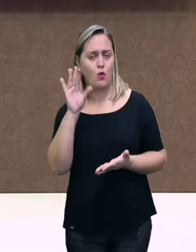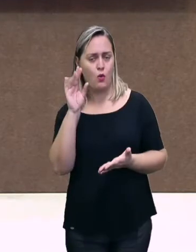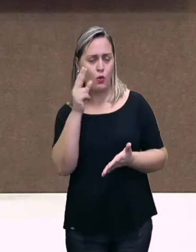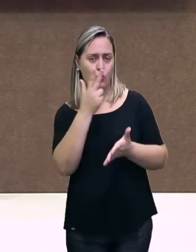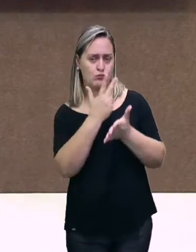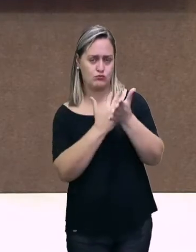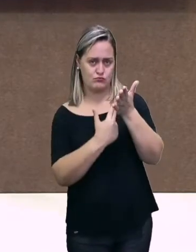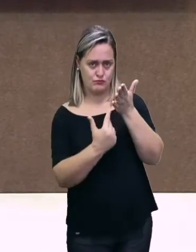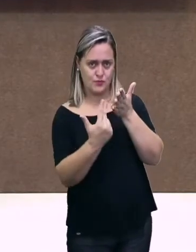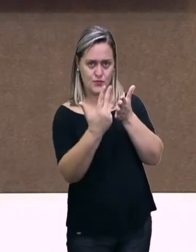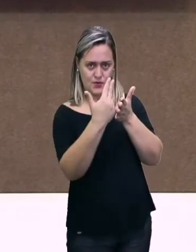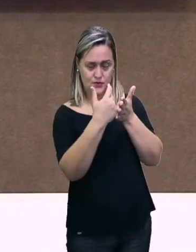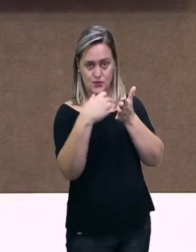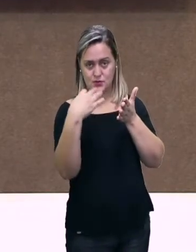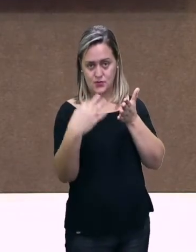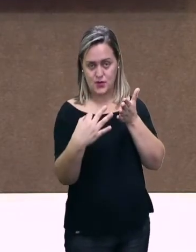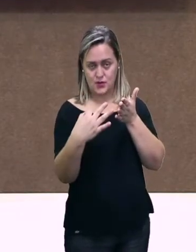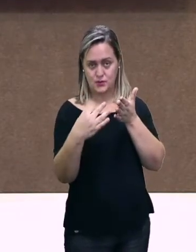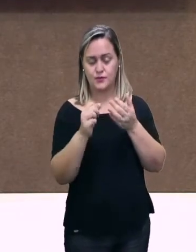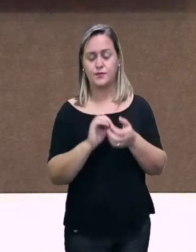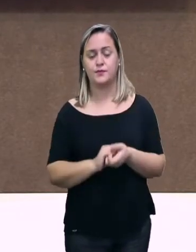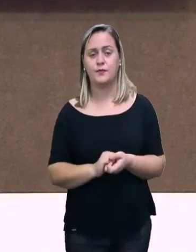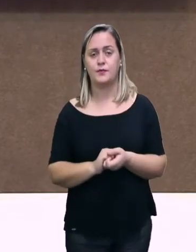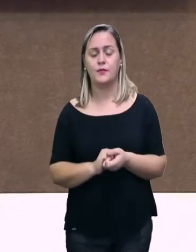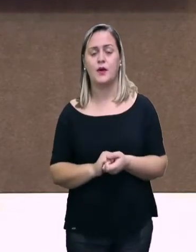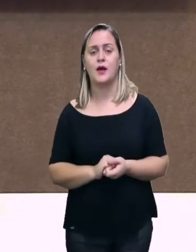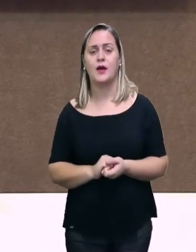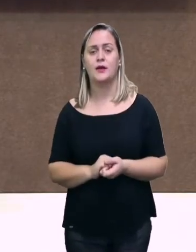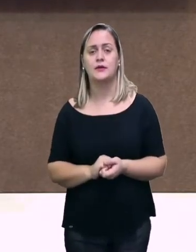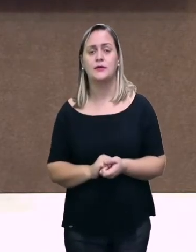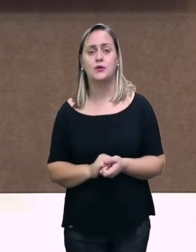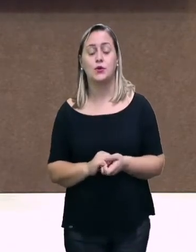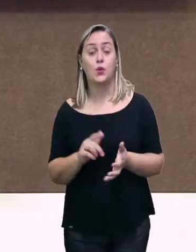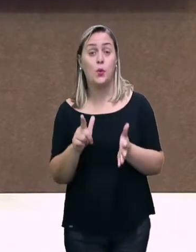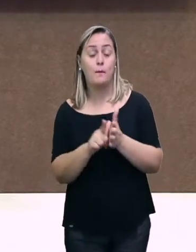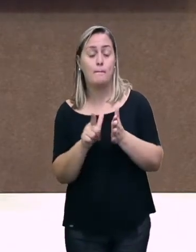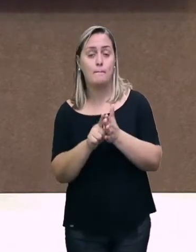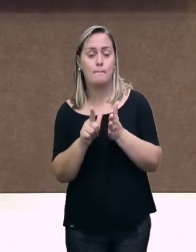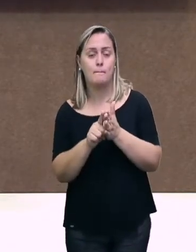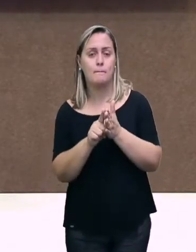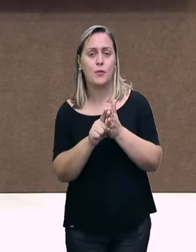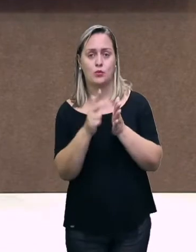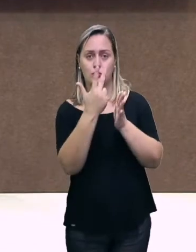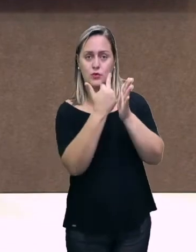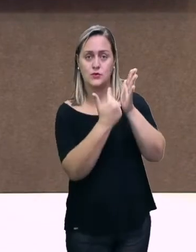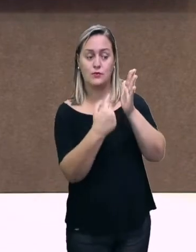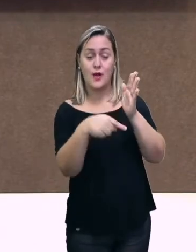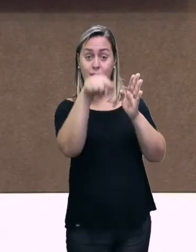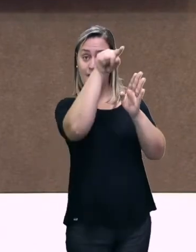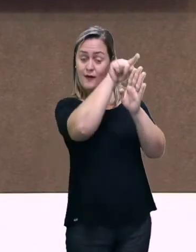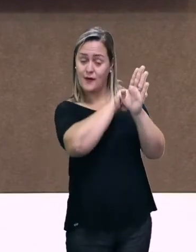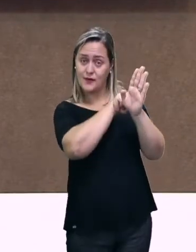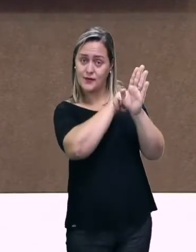formato do meu quebra-cabeça. Então, a gente vai marcar.